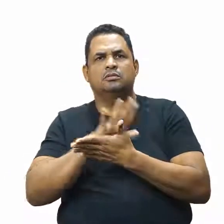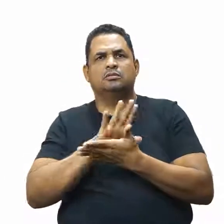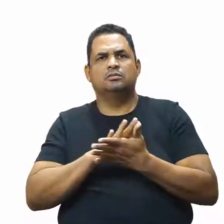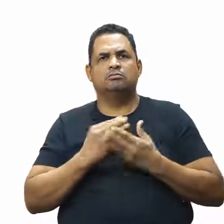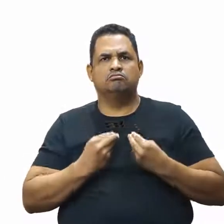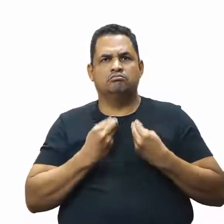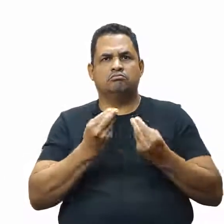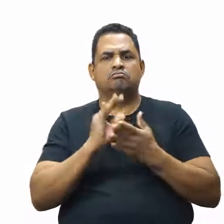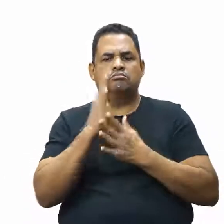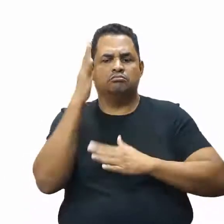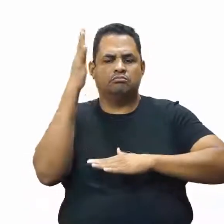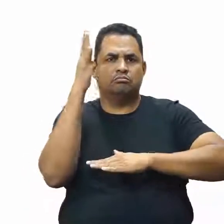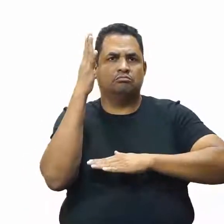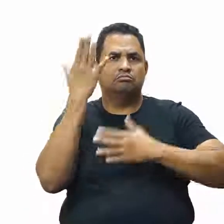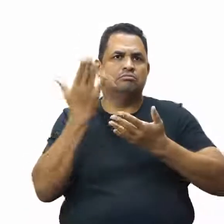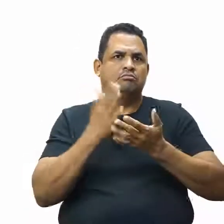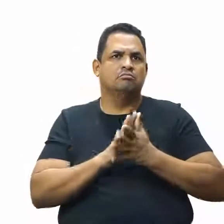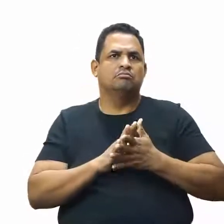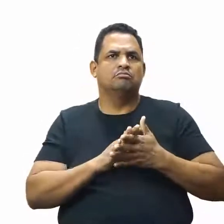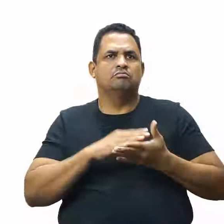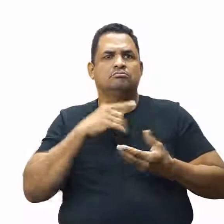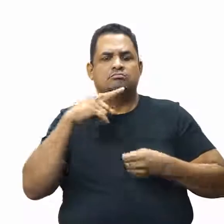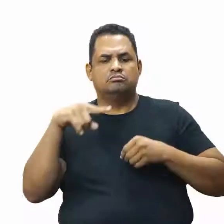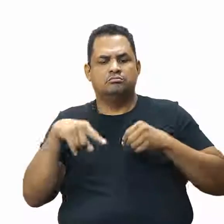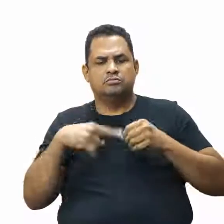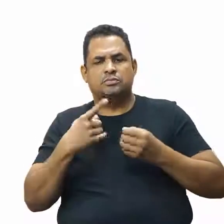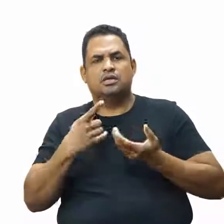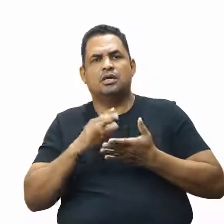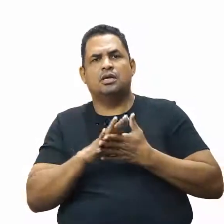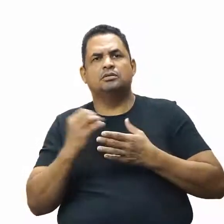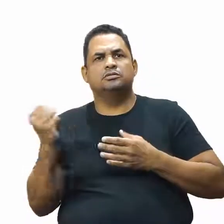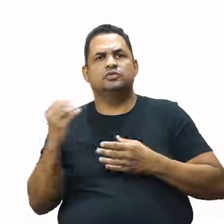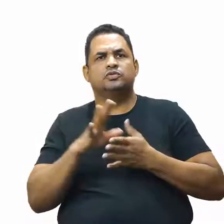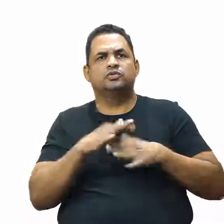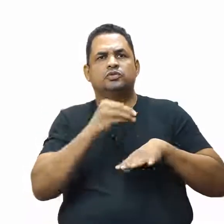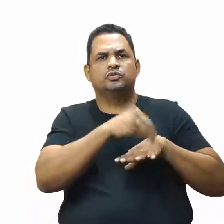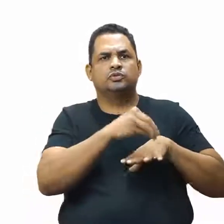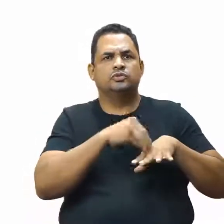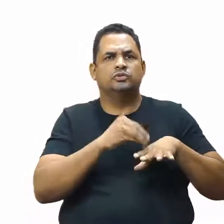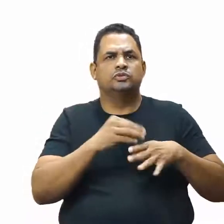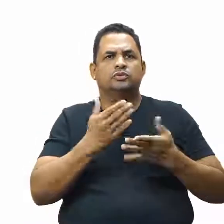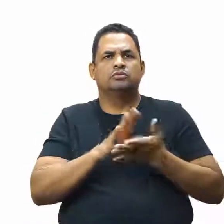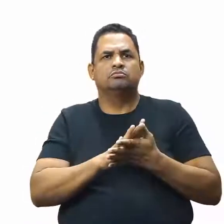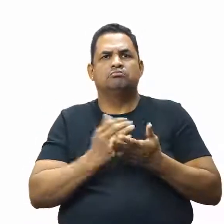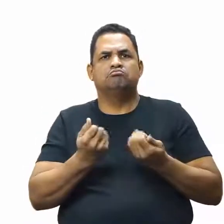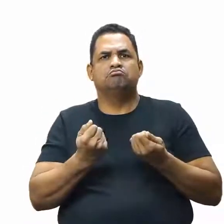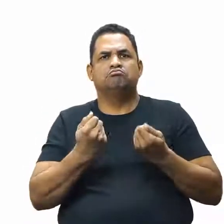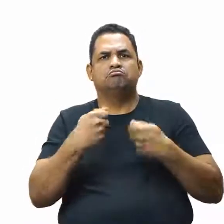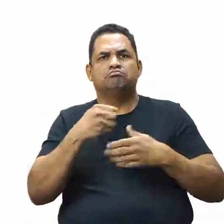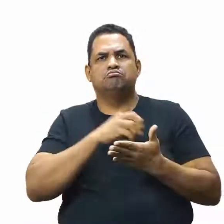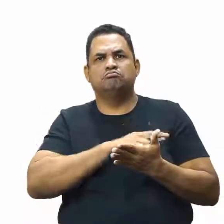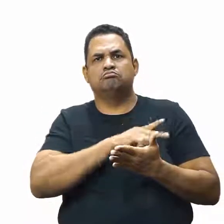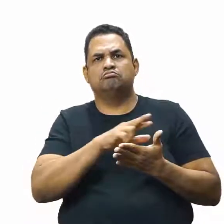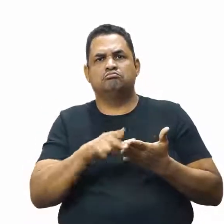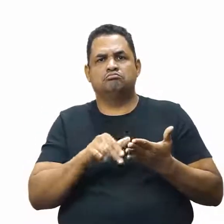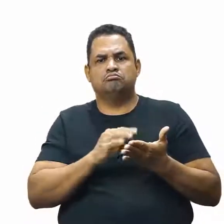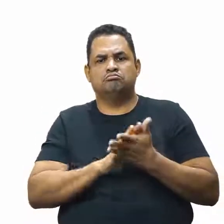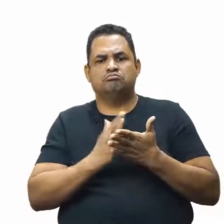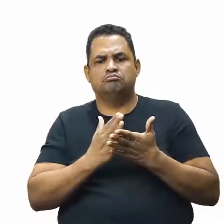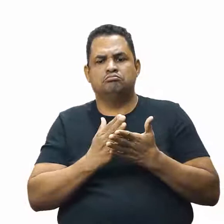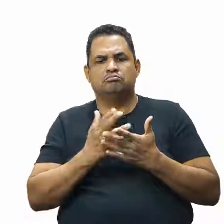fornecendo sombreamento, reciclagem de nutrientes. Podem ser espécies carro-chefes,